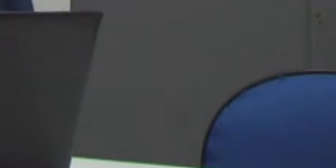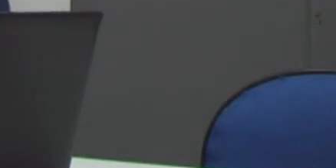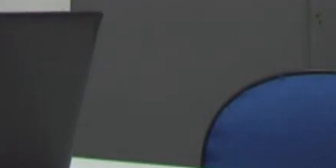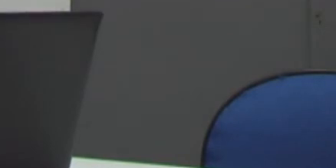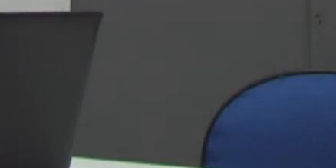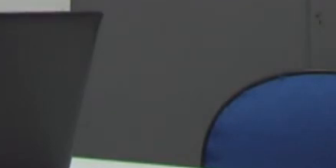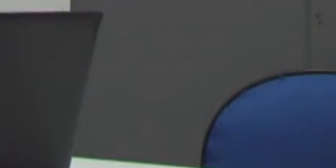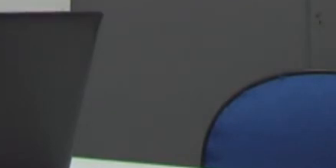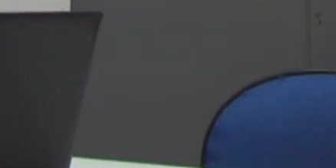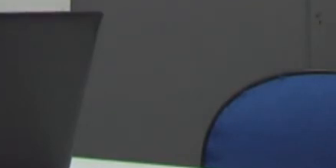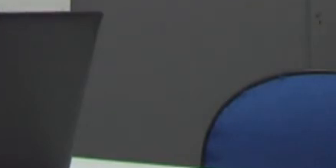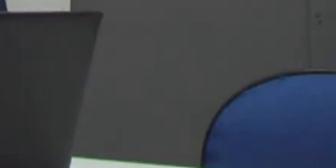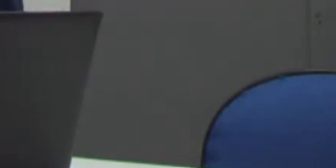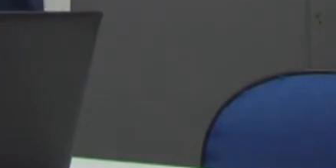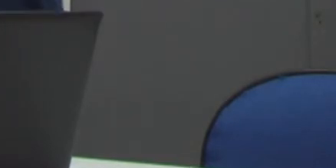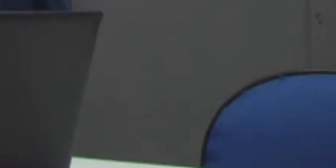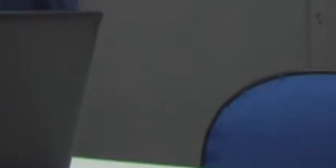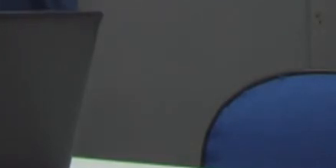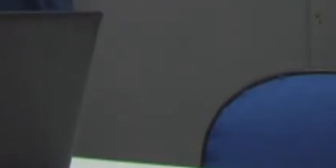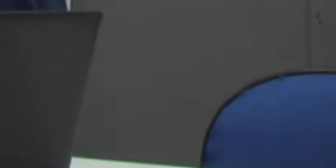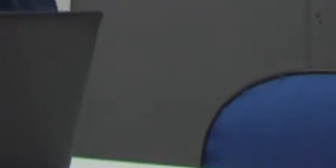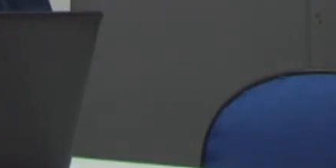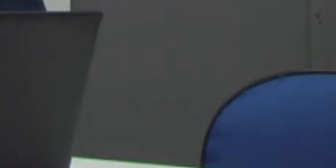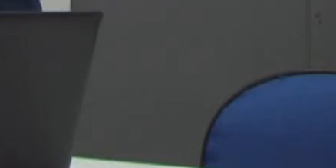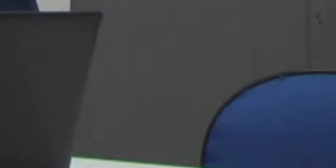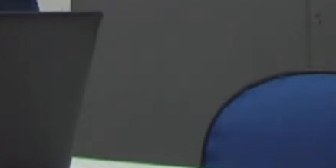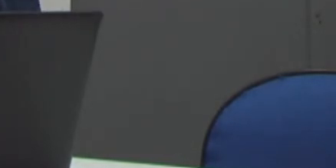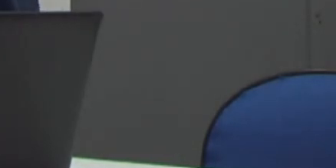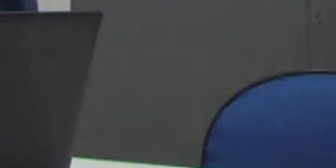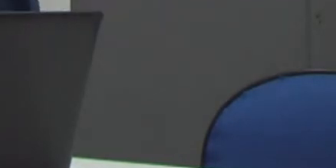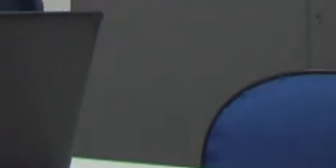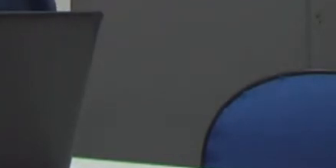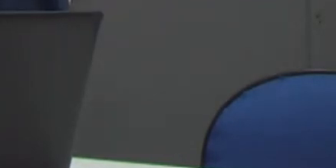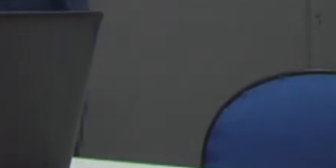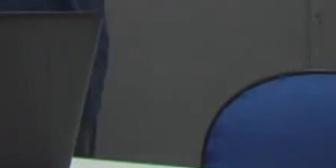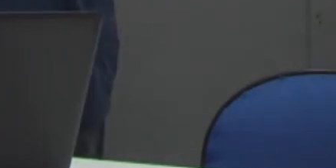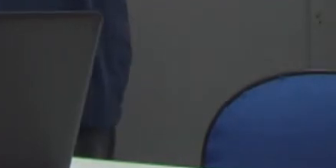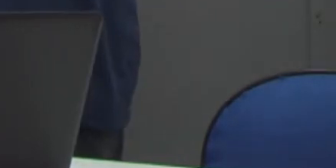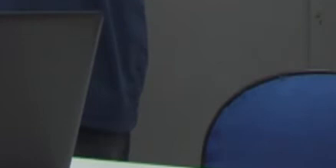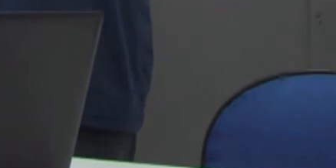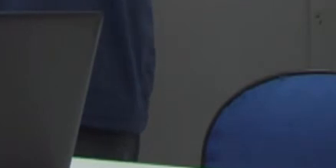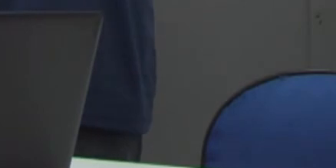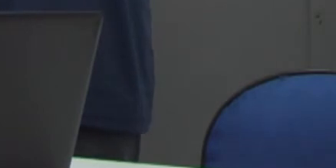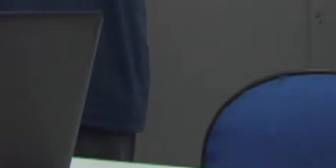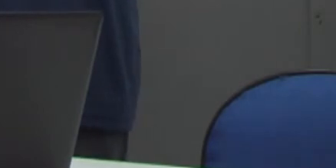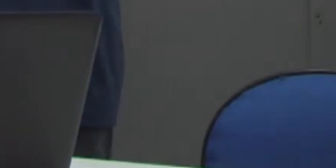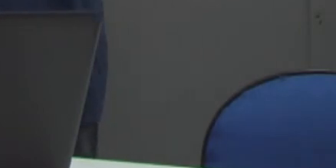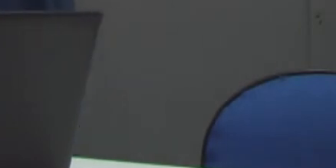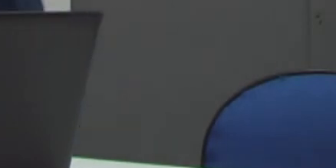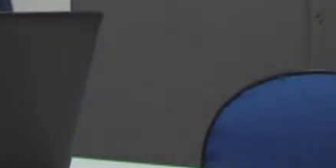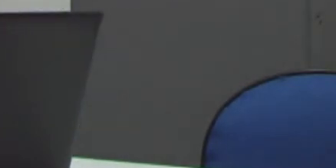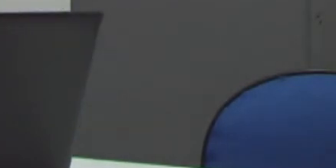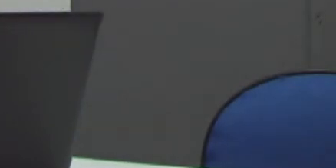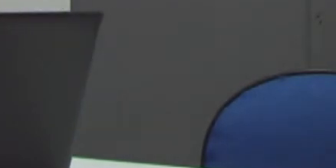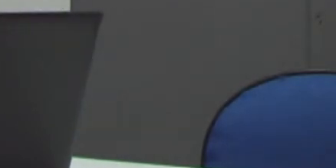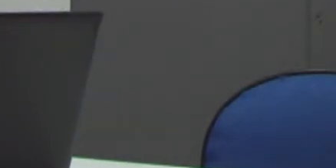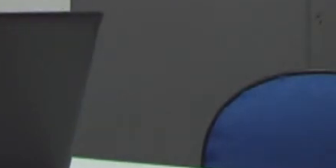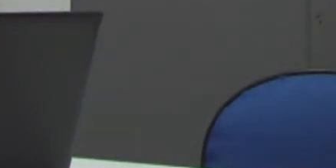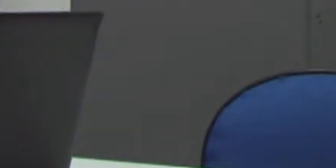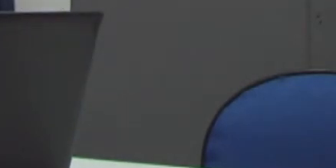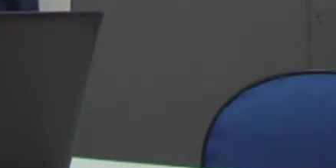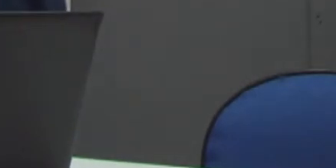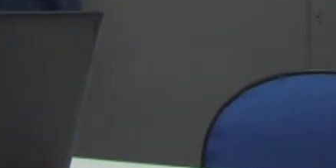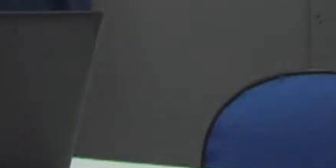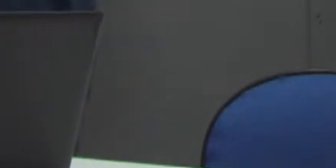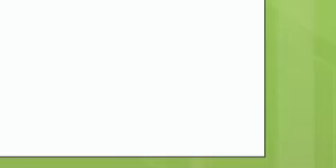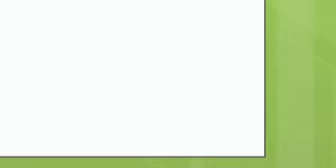religião católica, para eles usam a questão do toré, professora, é uma coisa bem... bem dinâmica mesmo, um negócio de fé mesmo para eles. Não é isso?